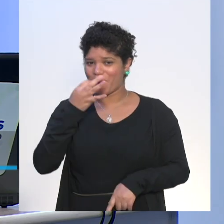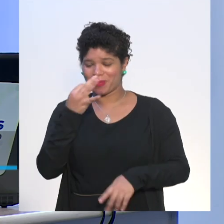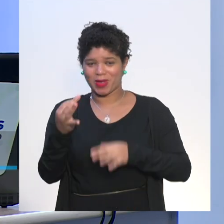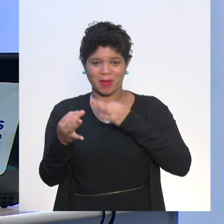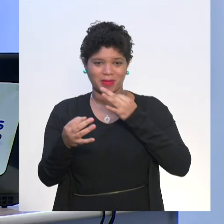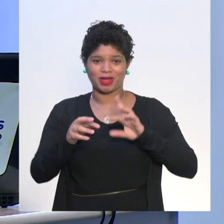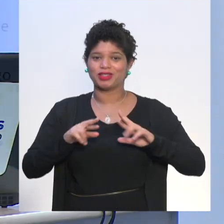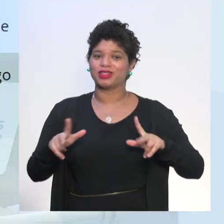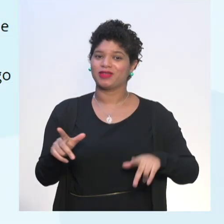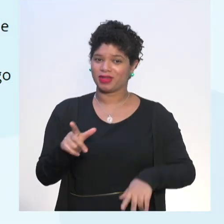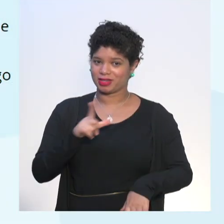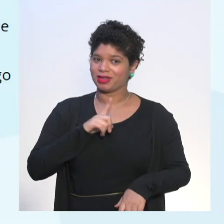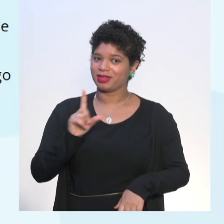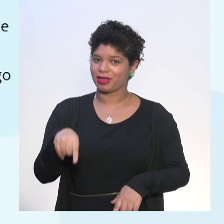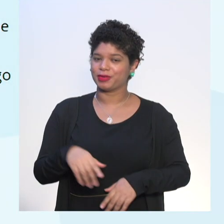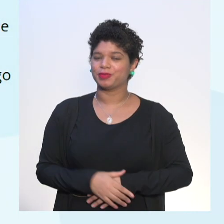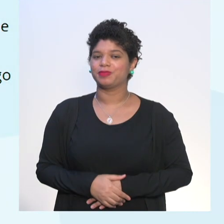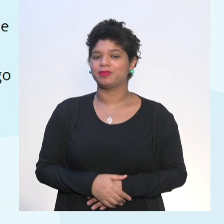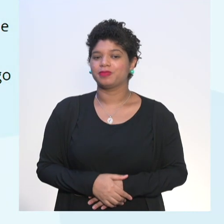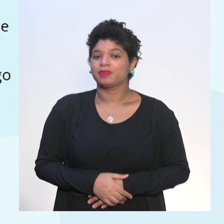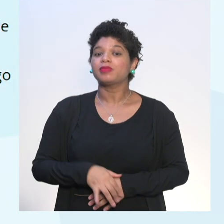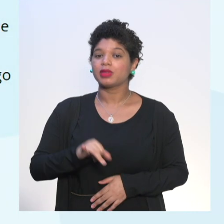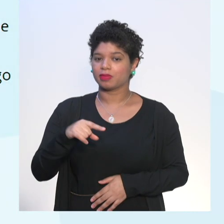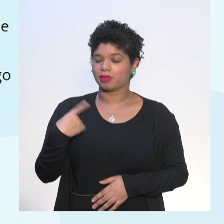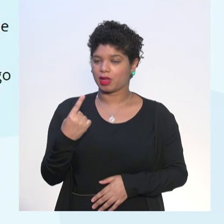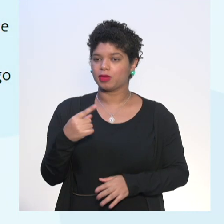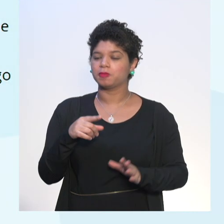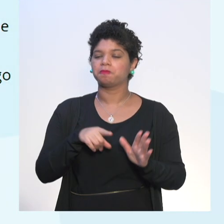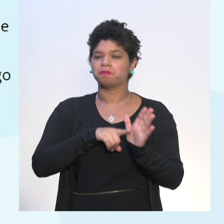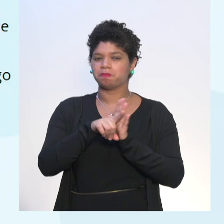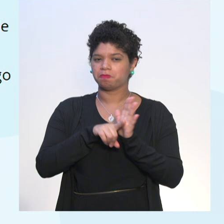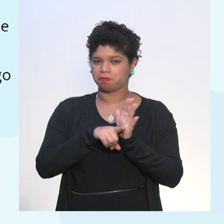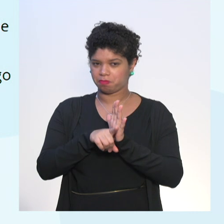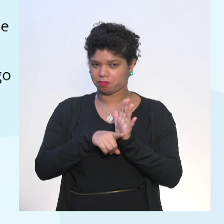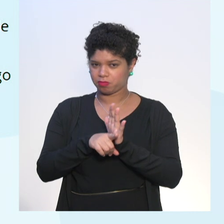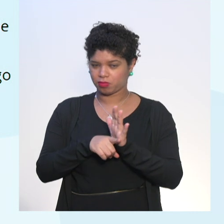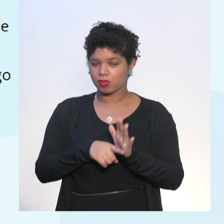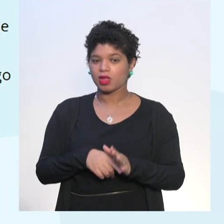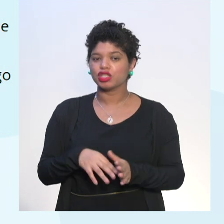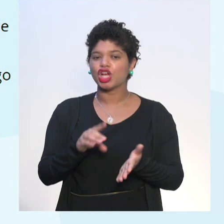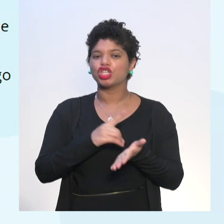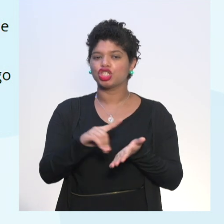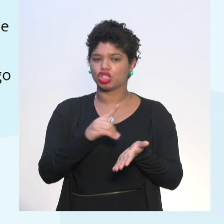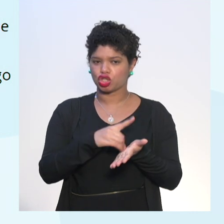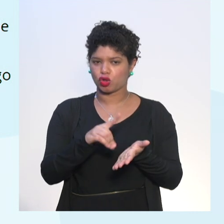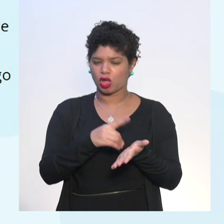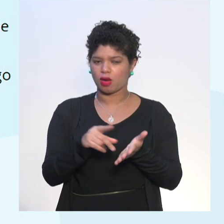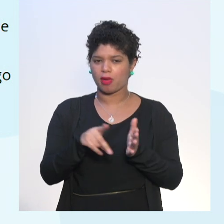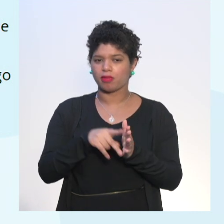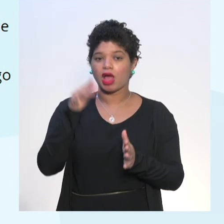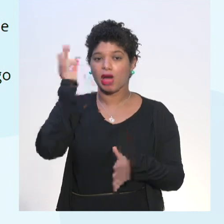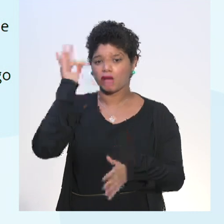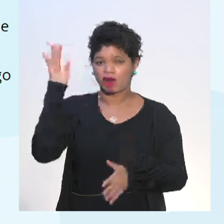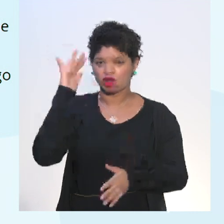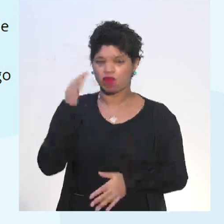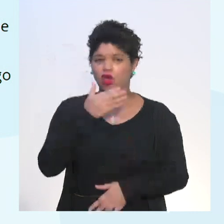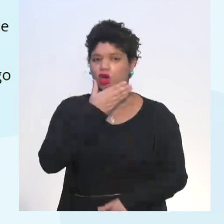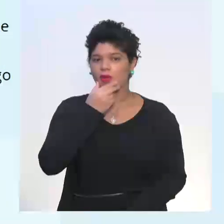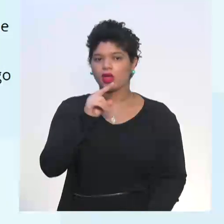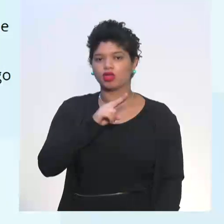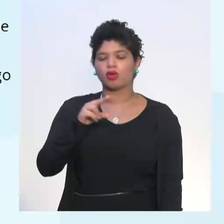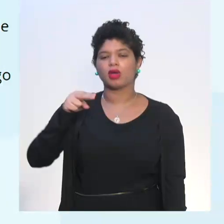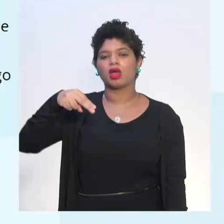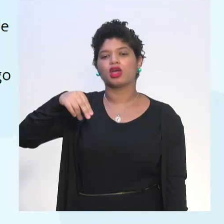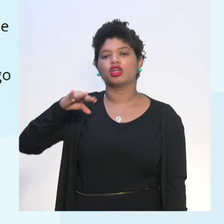aí na tela. Se a gente for num dicionário filosófico, escrito por um professor de filosofia chamado Nicola